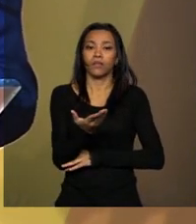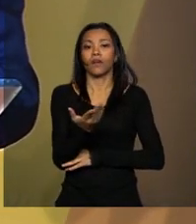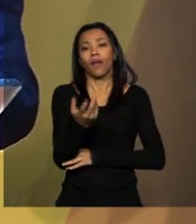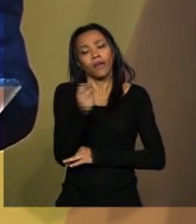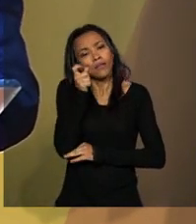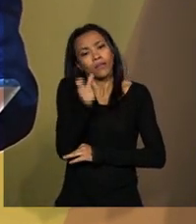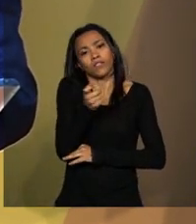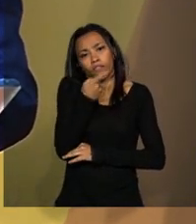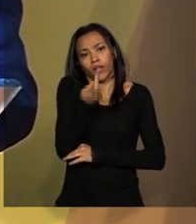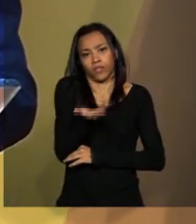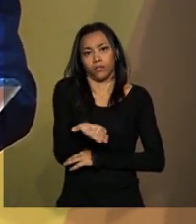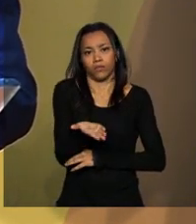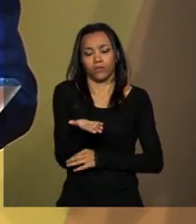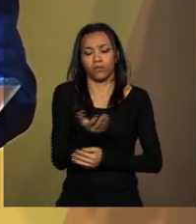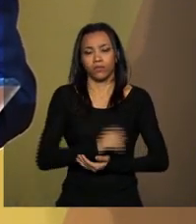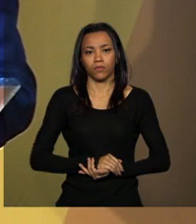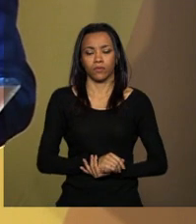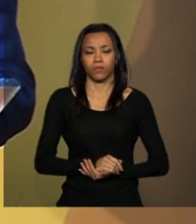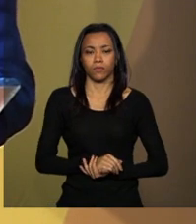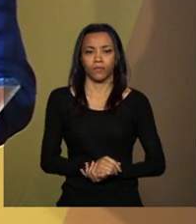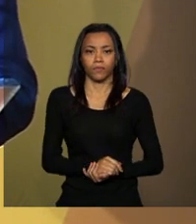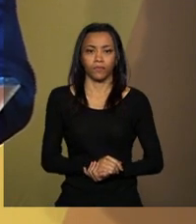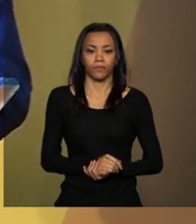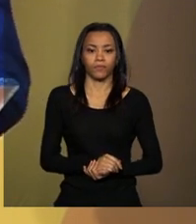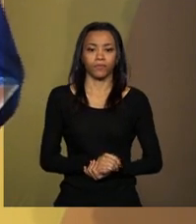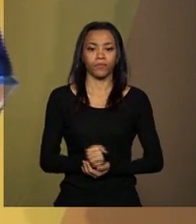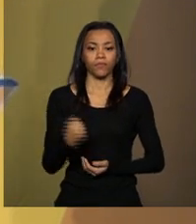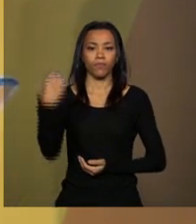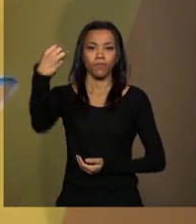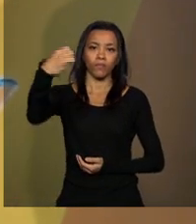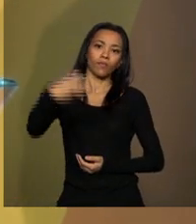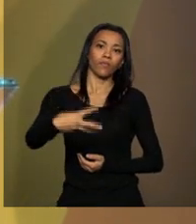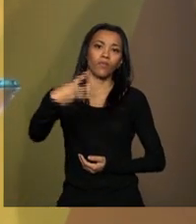destacar isto terceiro